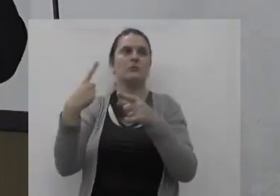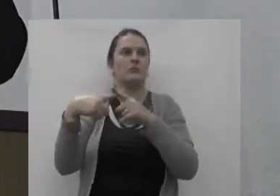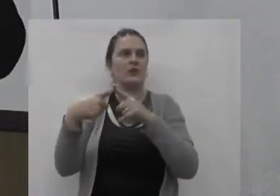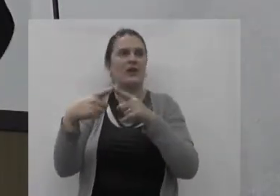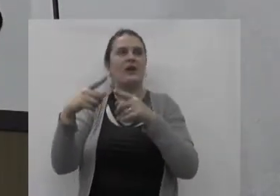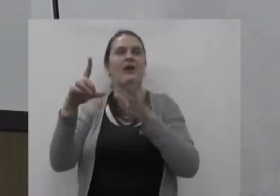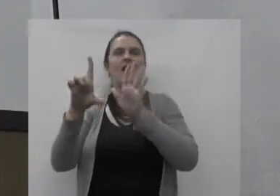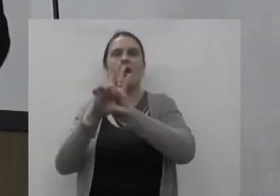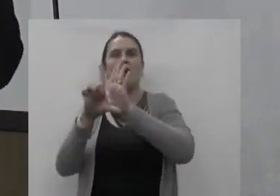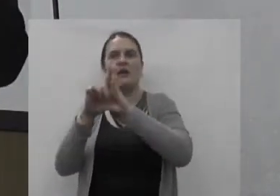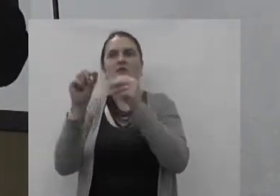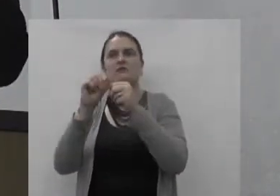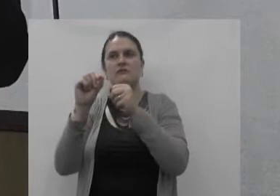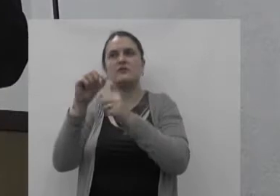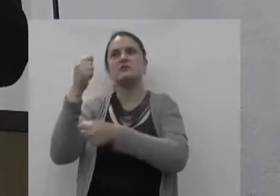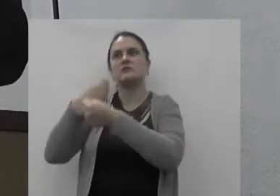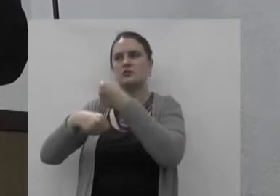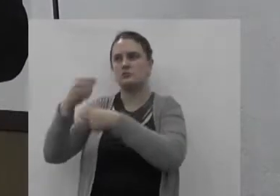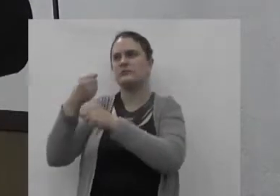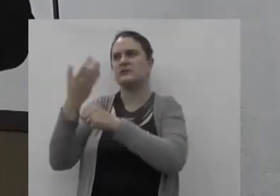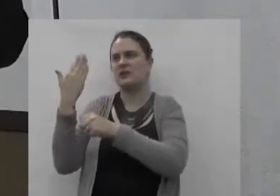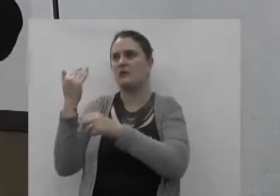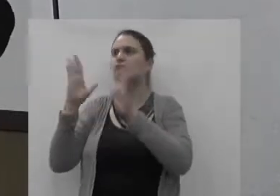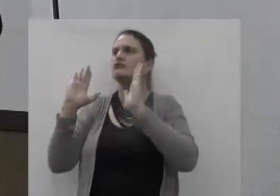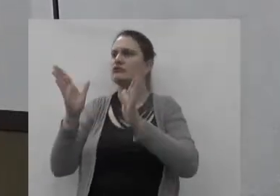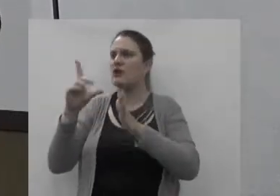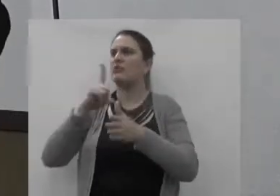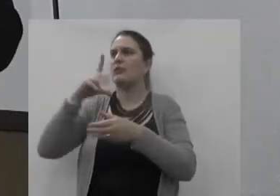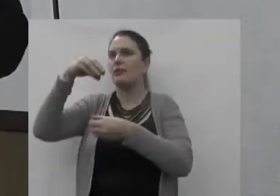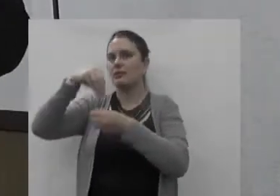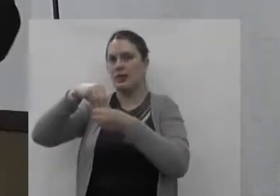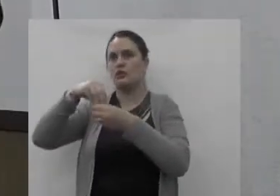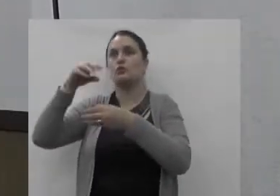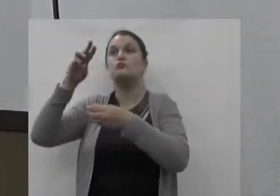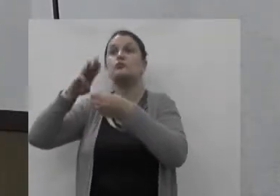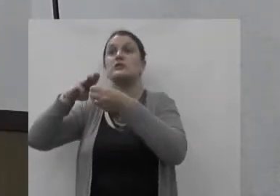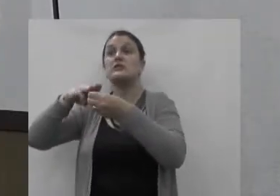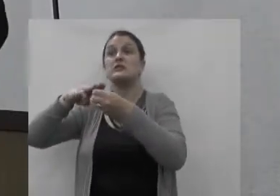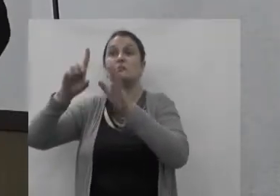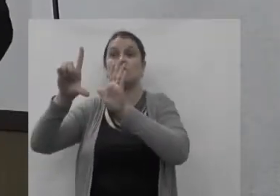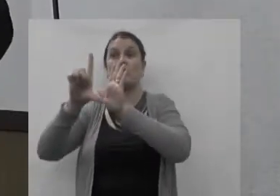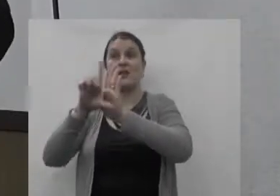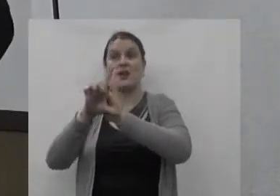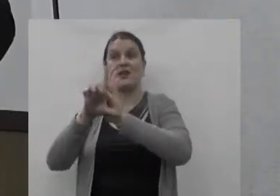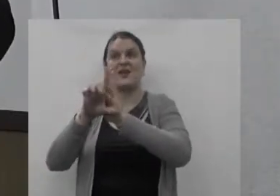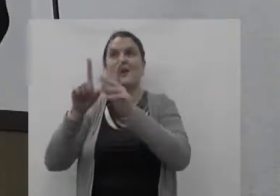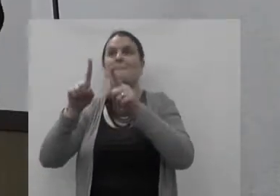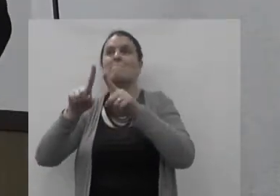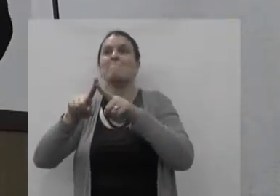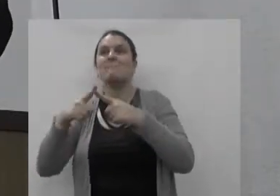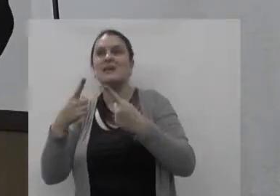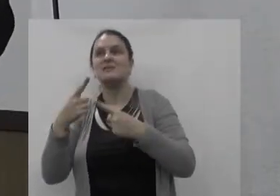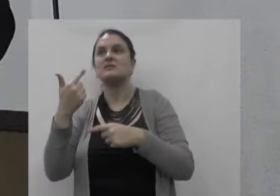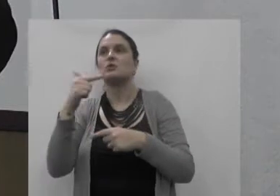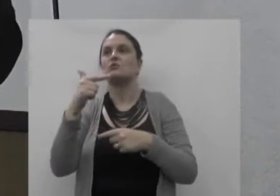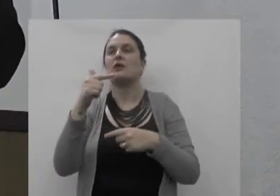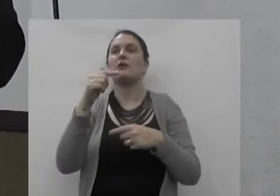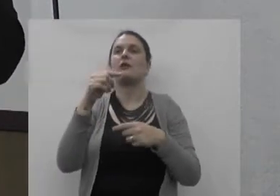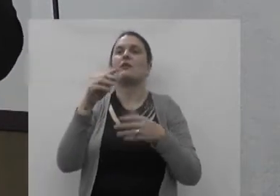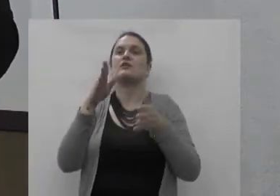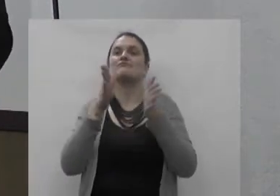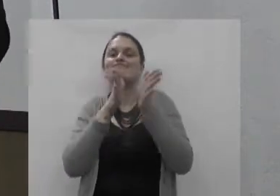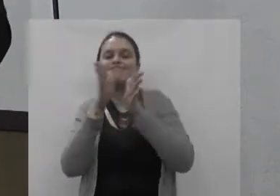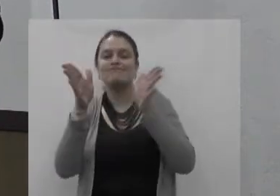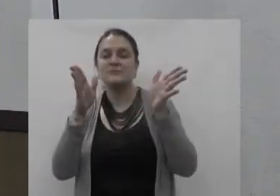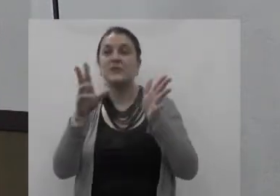nós fizemos no ano passado, ela já está na lei orgânica. Mas como que ela está lá? Está sem os 50% para a saúde e